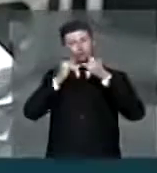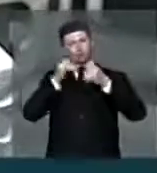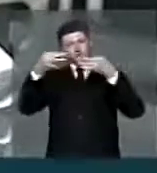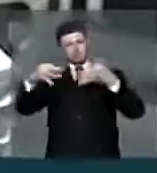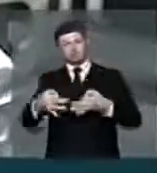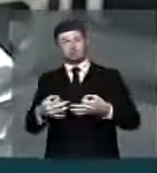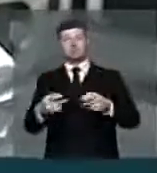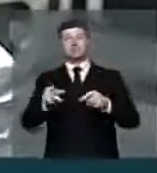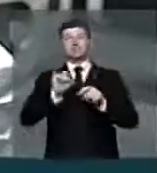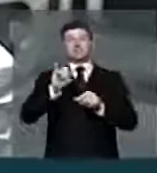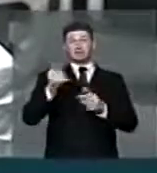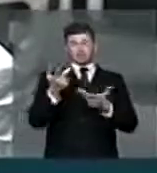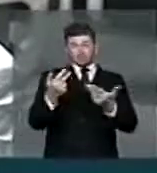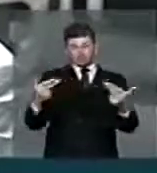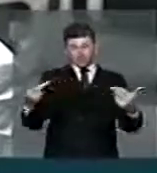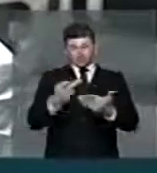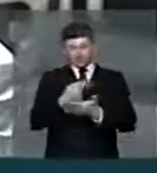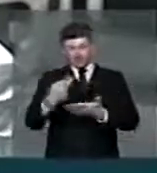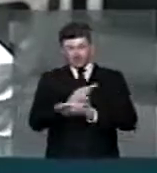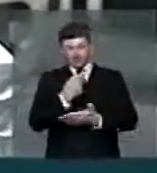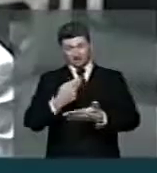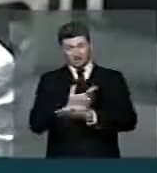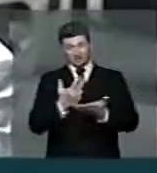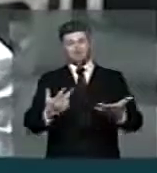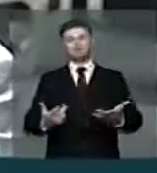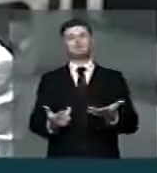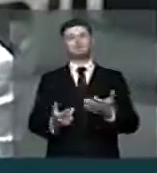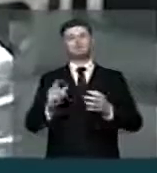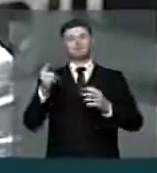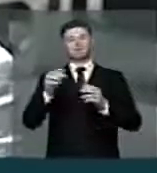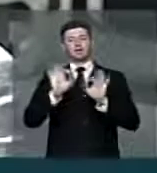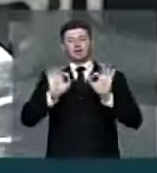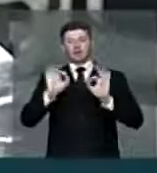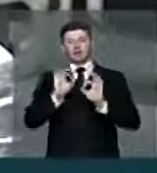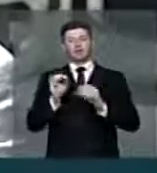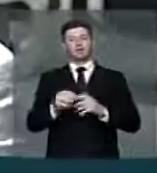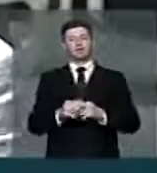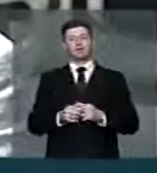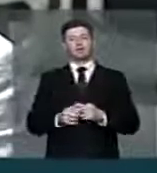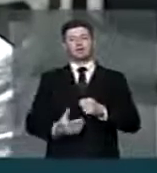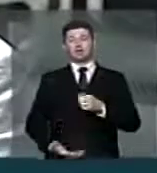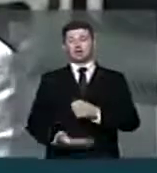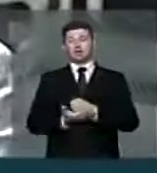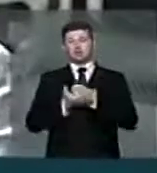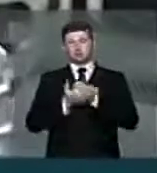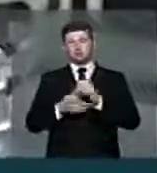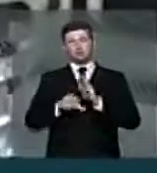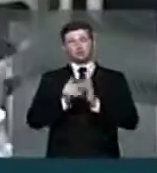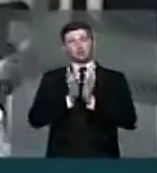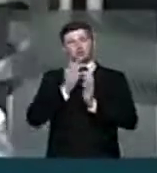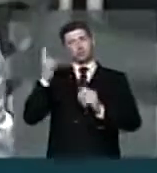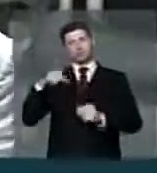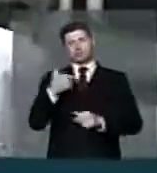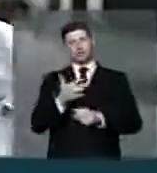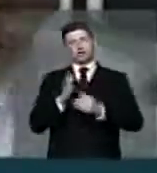que os erros não tenham nenhuma comiseração, nenhum amparo do nosso partido. Deputado.